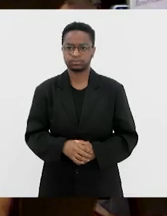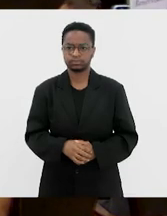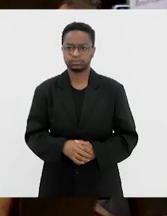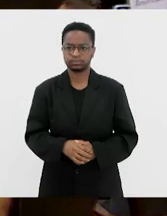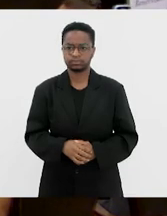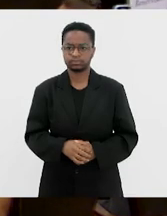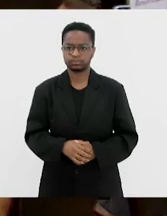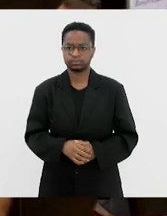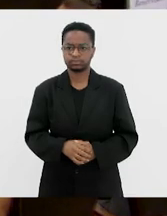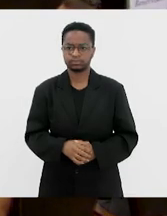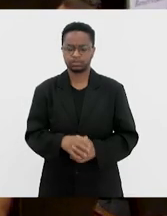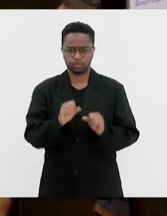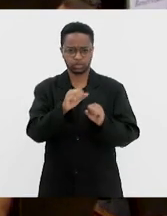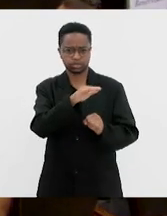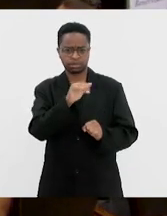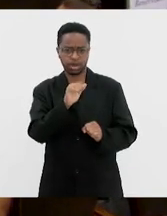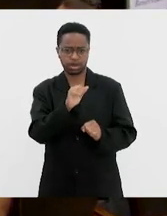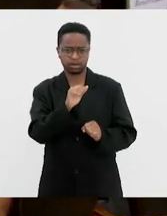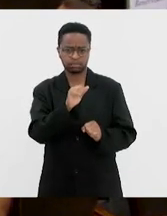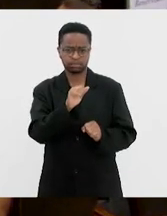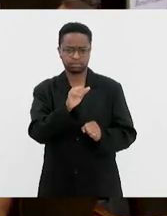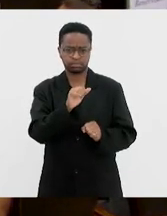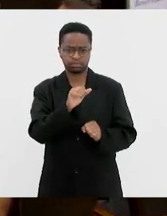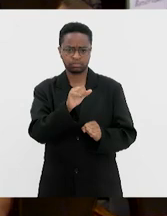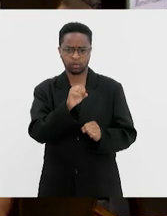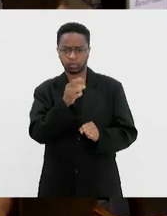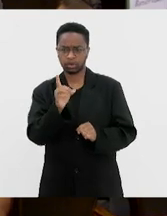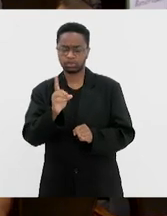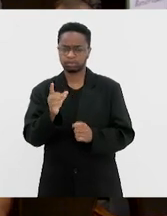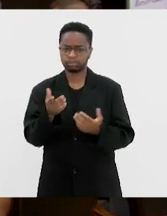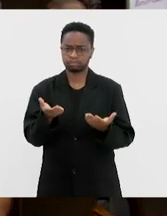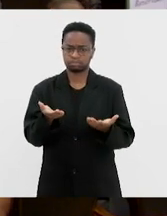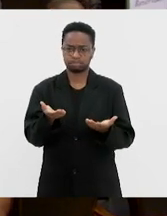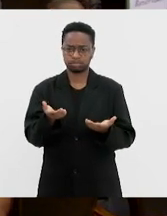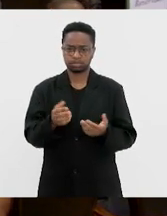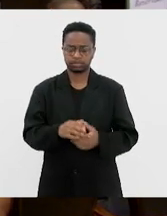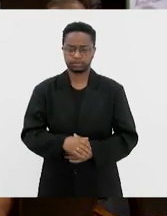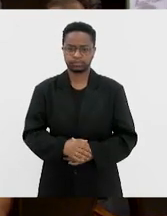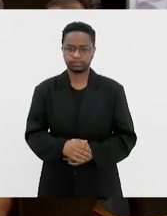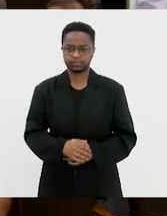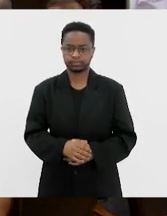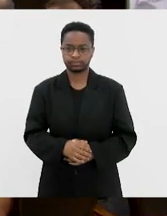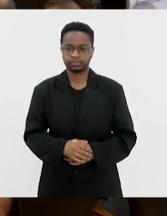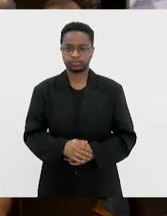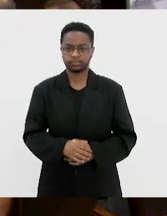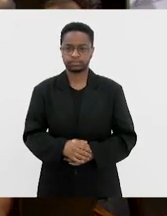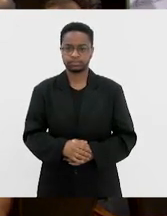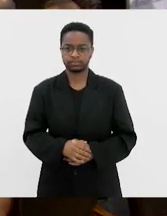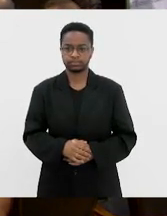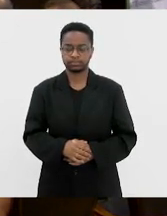vai chamar ou vai primeiro? Não, tudo bem, meu amor. Mas aqui. E aqui?